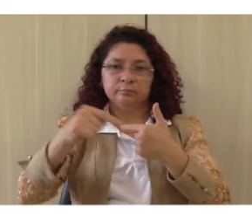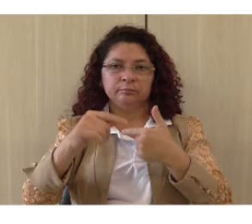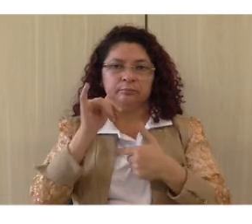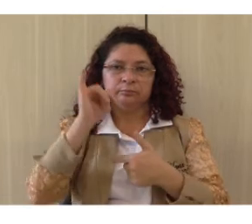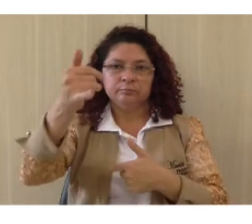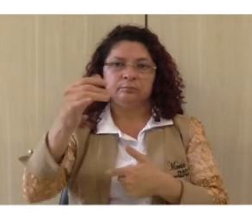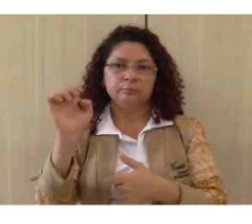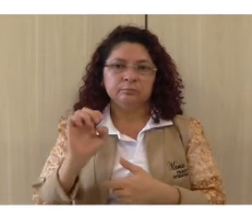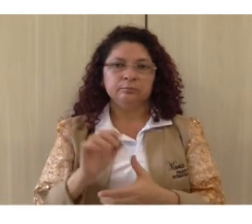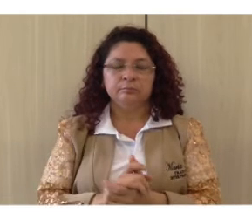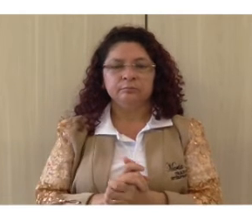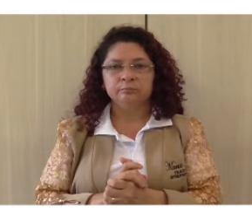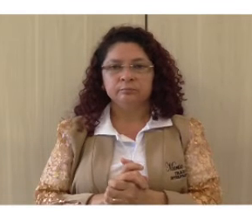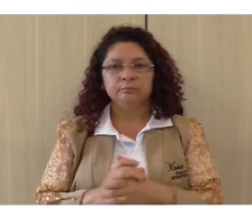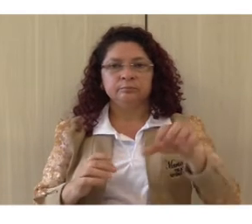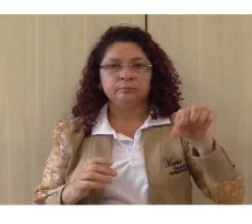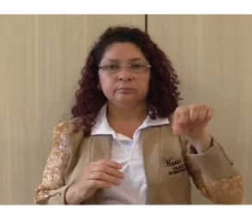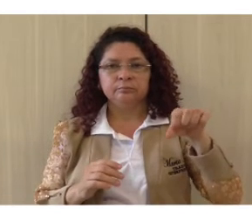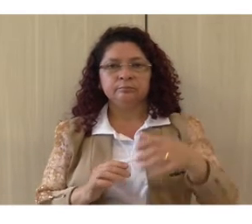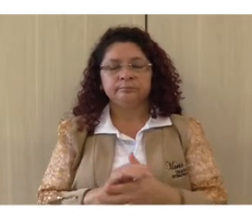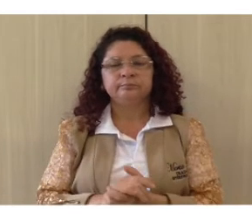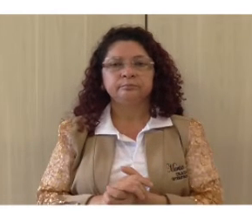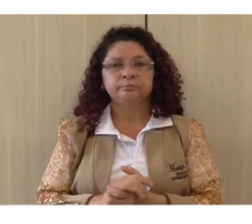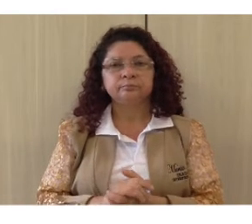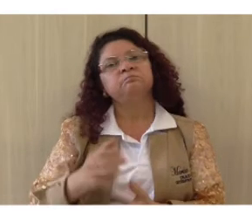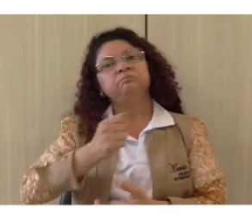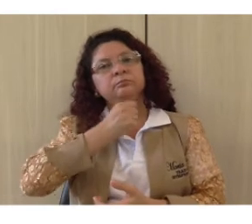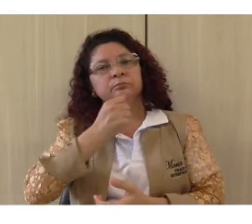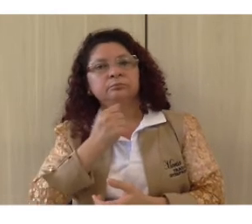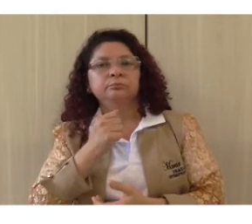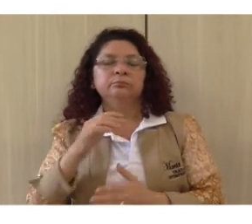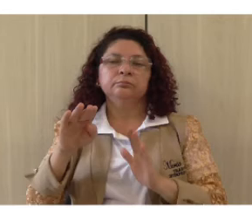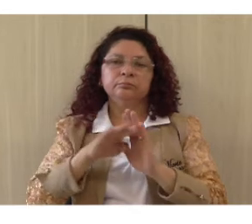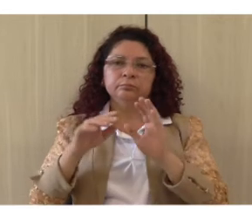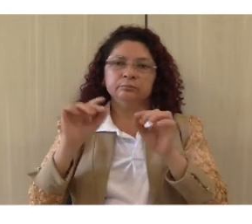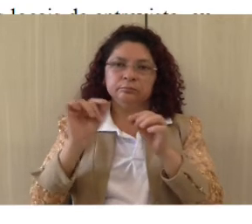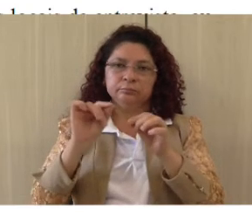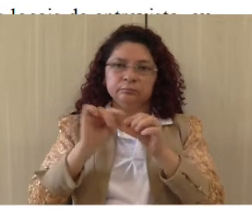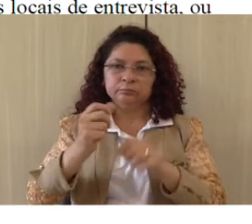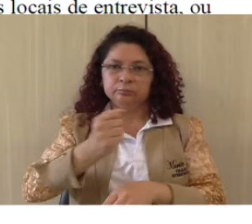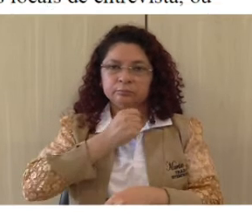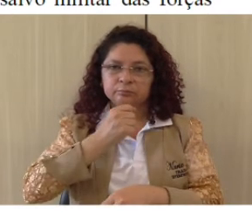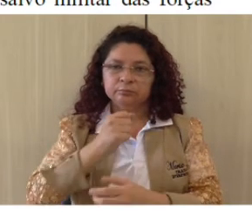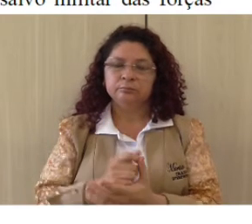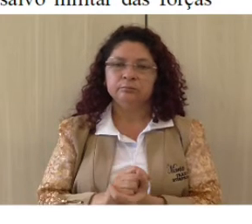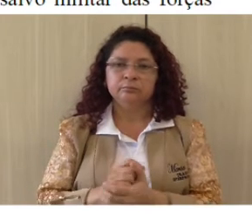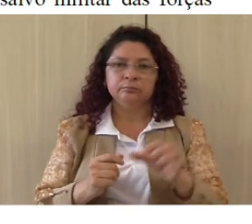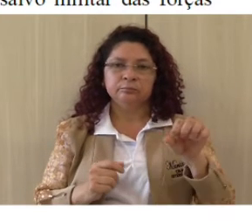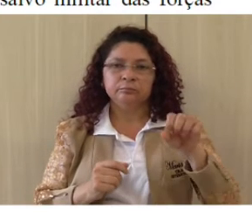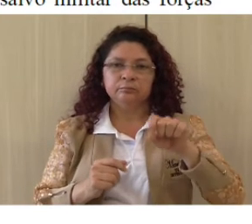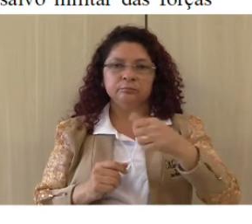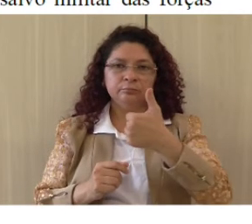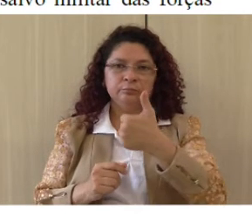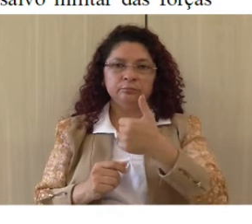edital. Item 9. Advertências durante a realização da entrevista. Item